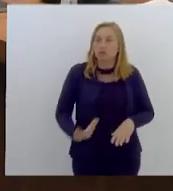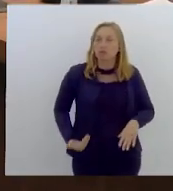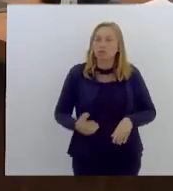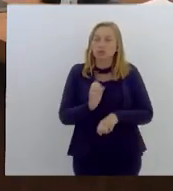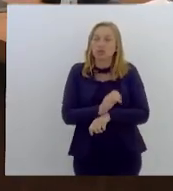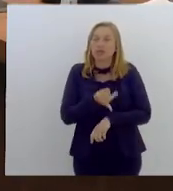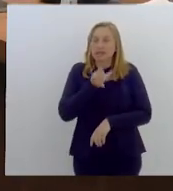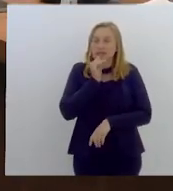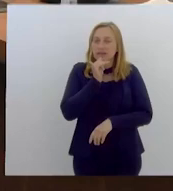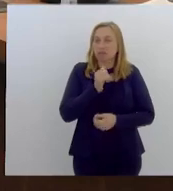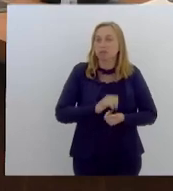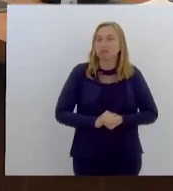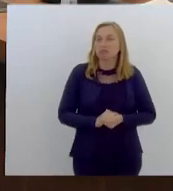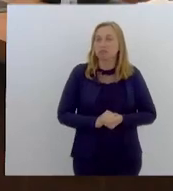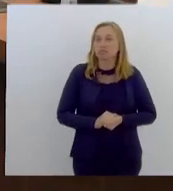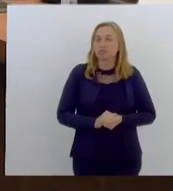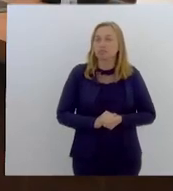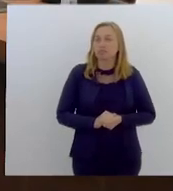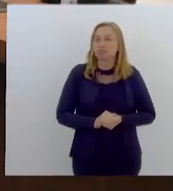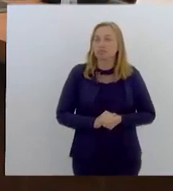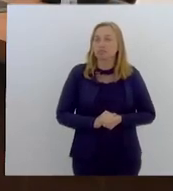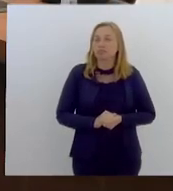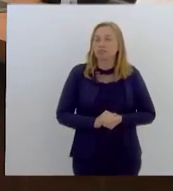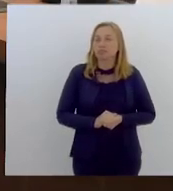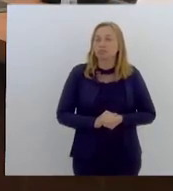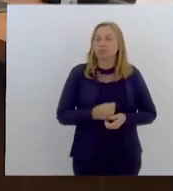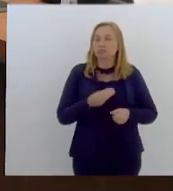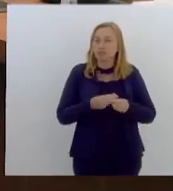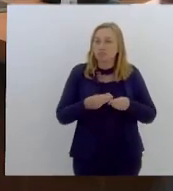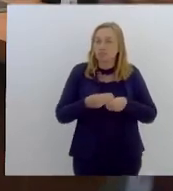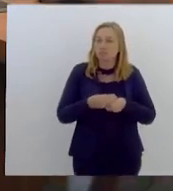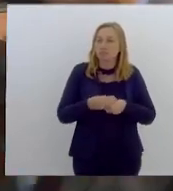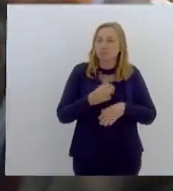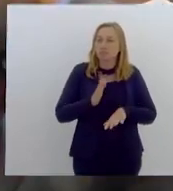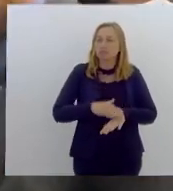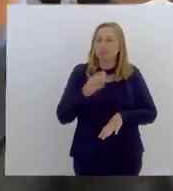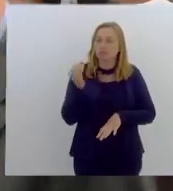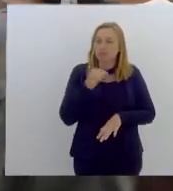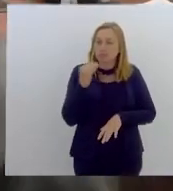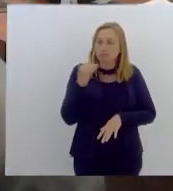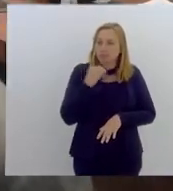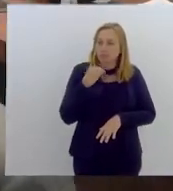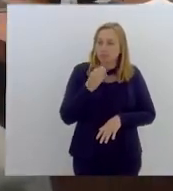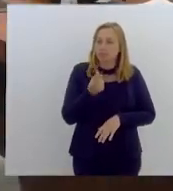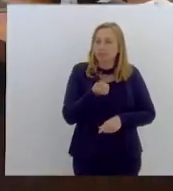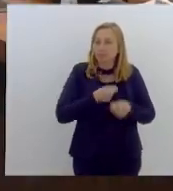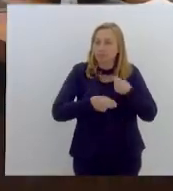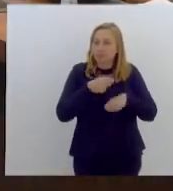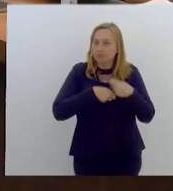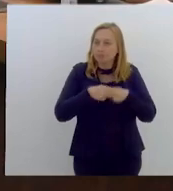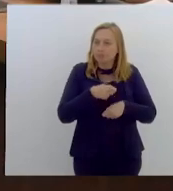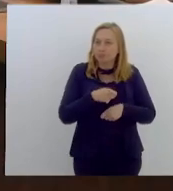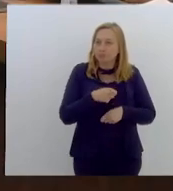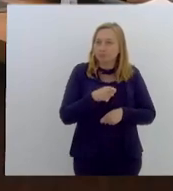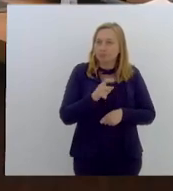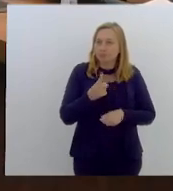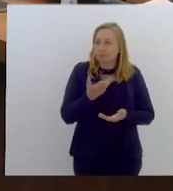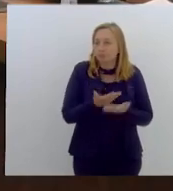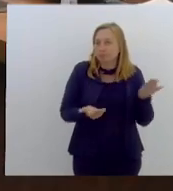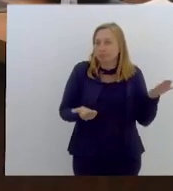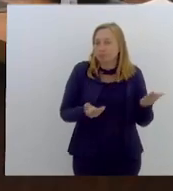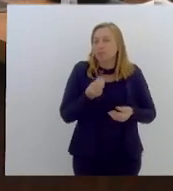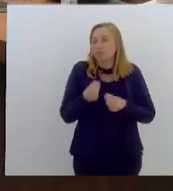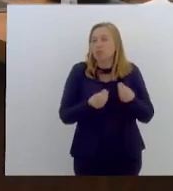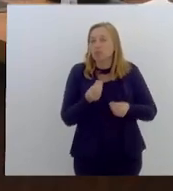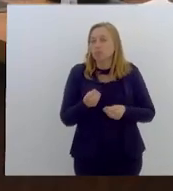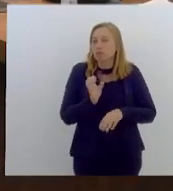por exemplo, garantir que os municípios mais frágeis economicamente não tenham perda. Como?